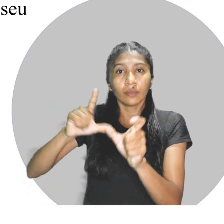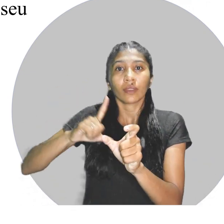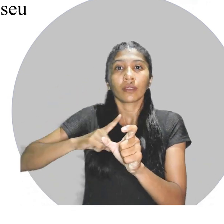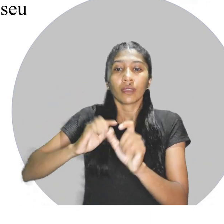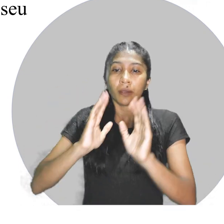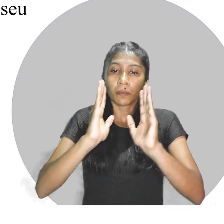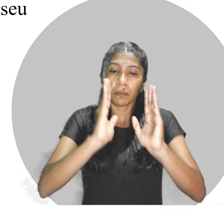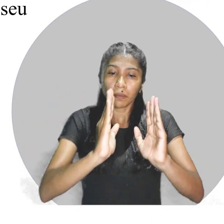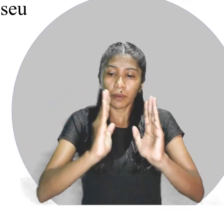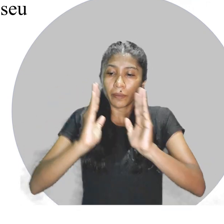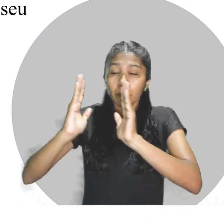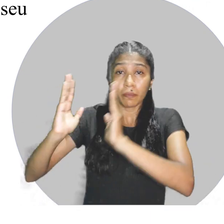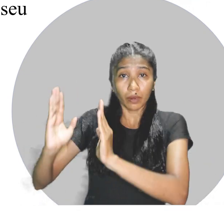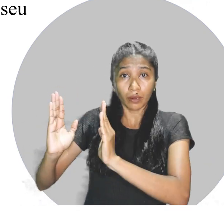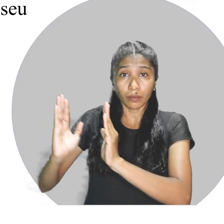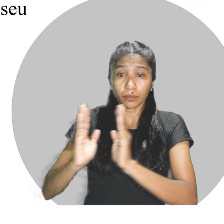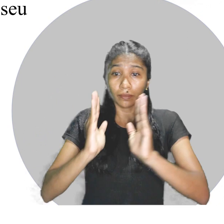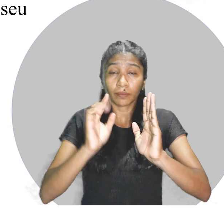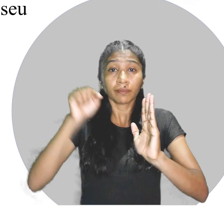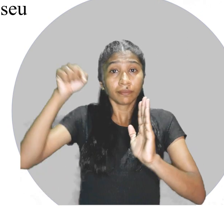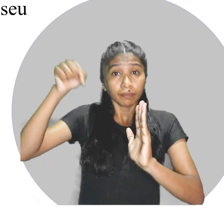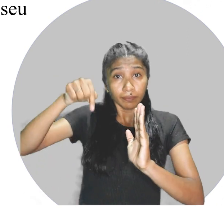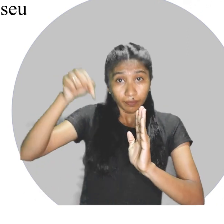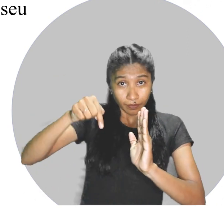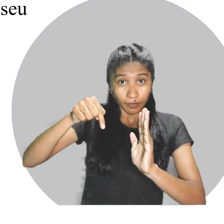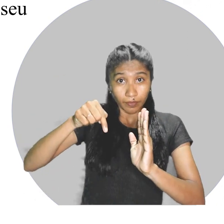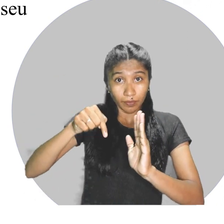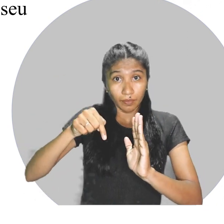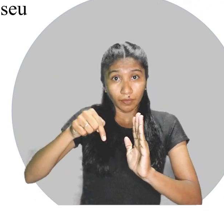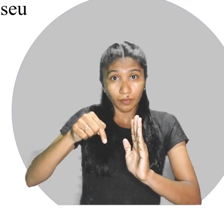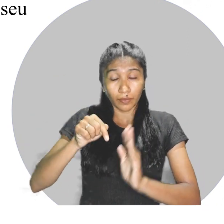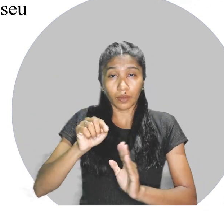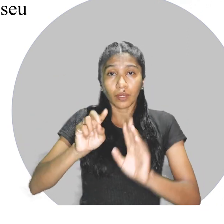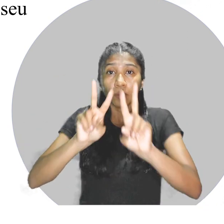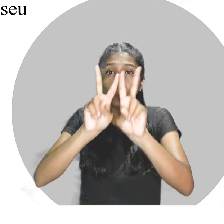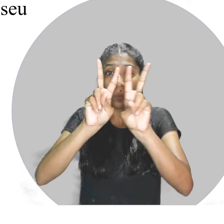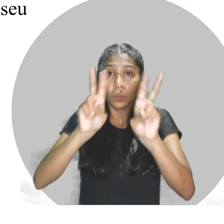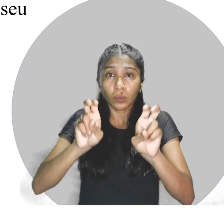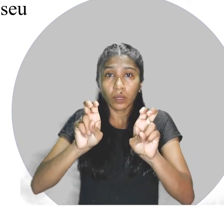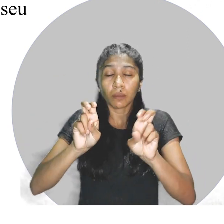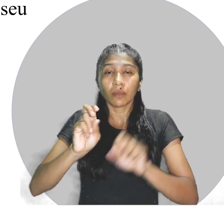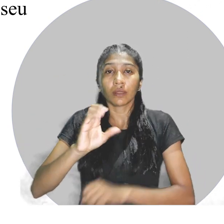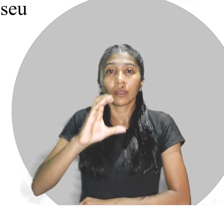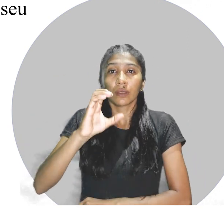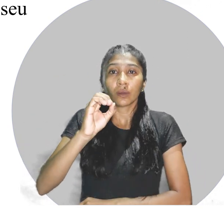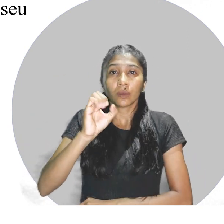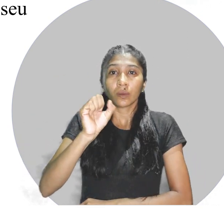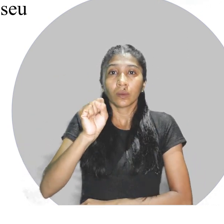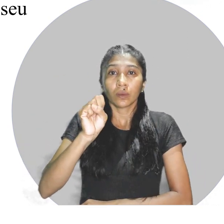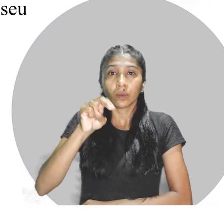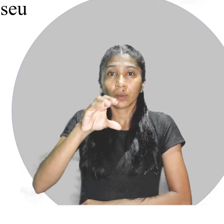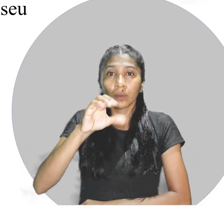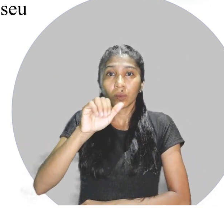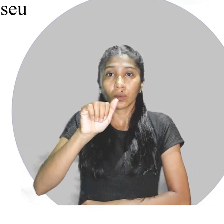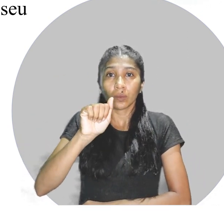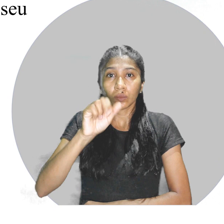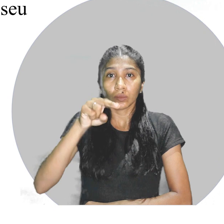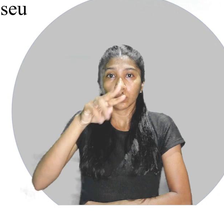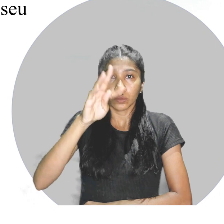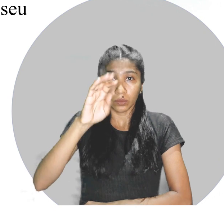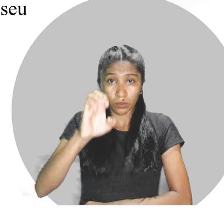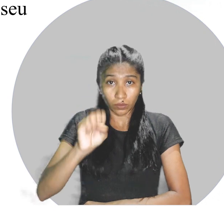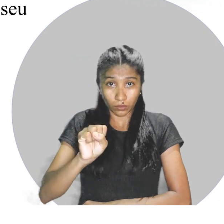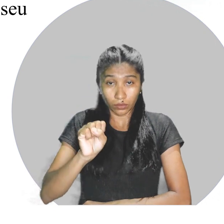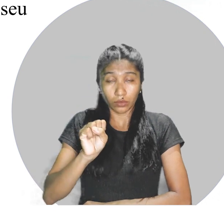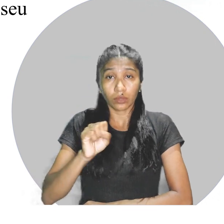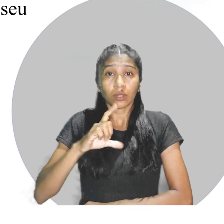divide em dois tipos. O primeiro tipo é chamado de temas inconsoantes, também chamado de